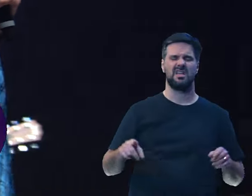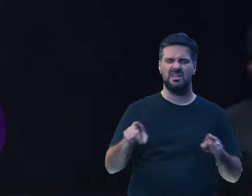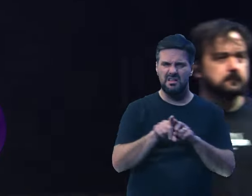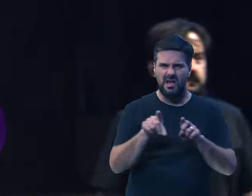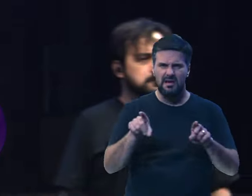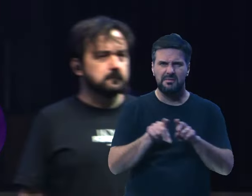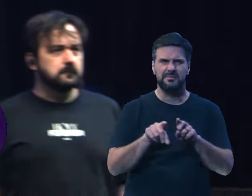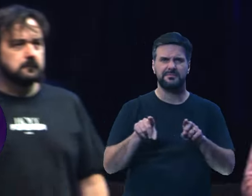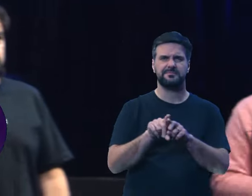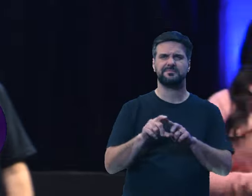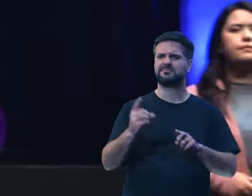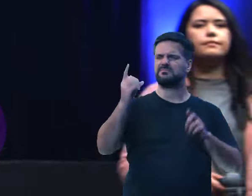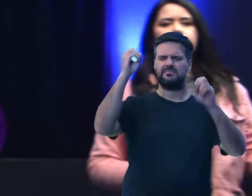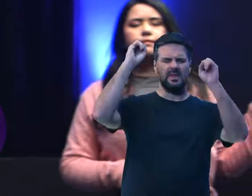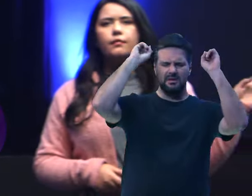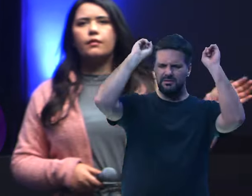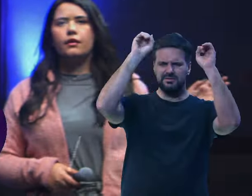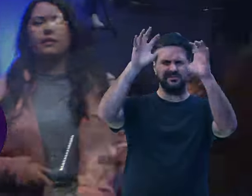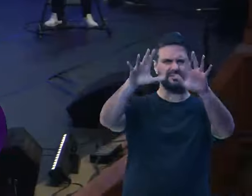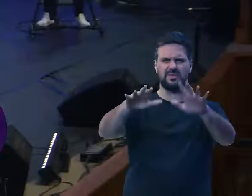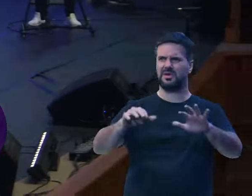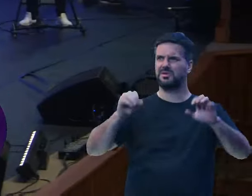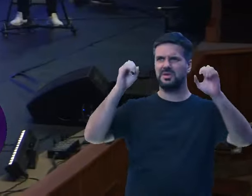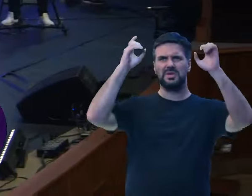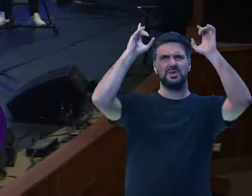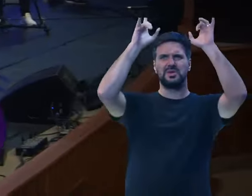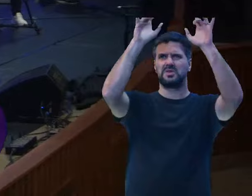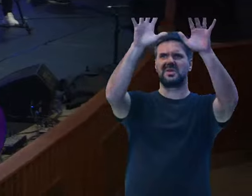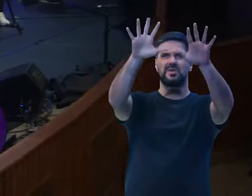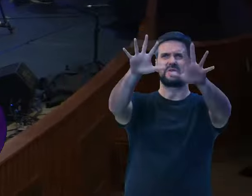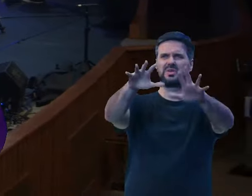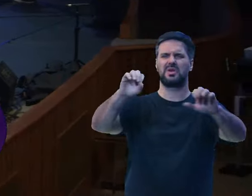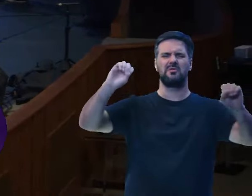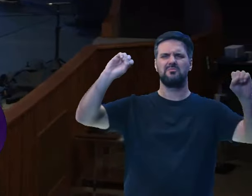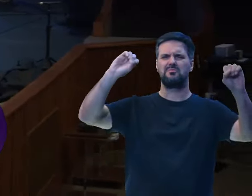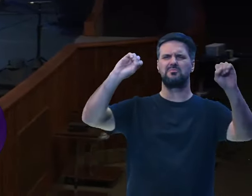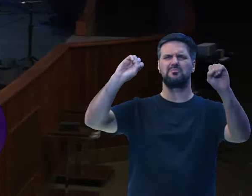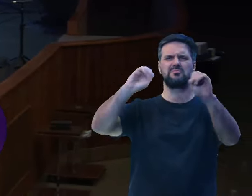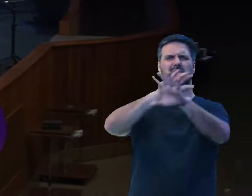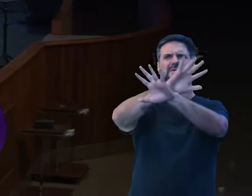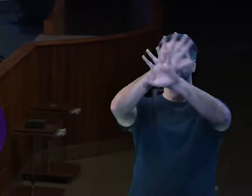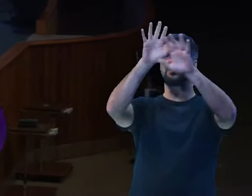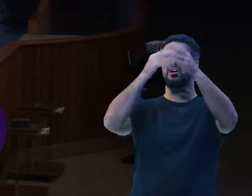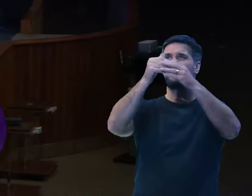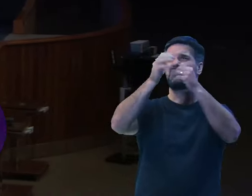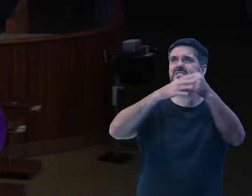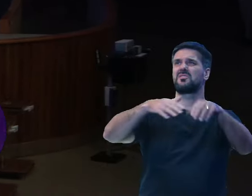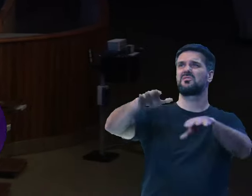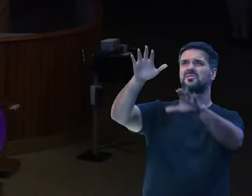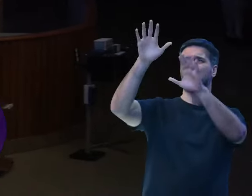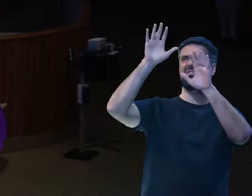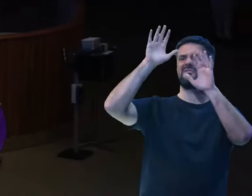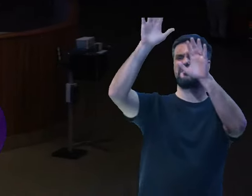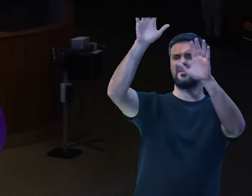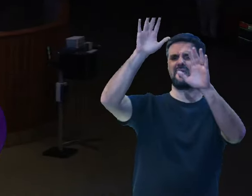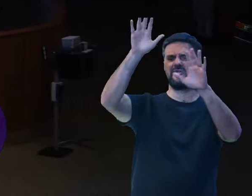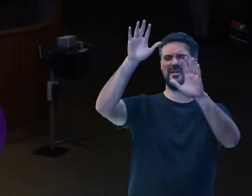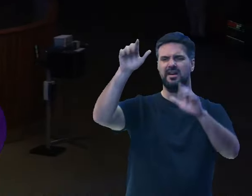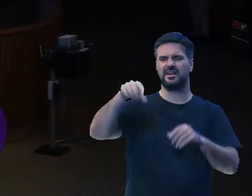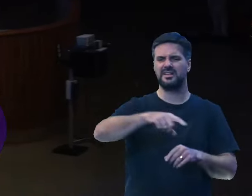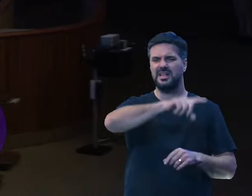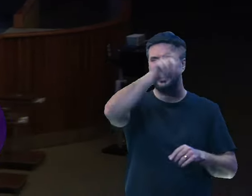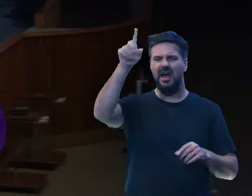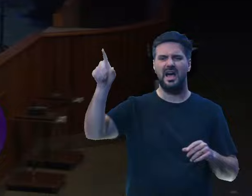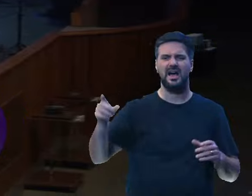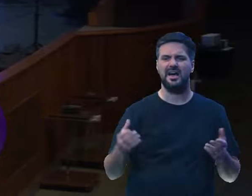Deus te abençoe, filho. Deus te abençoe ali atrás também. Glória a Deus. Tem mais alguém? Levanta bem alto. Deus te abençoe, cara. Deus te abençoe. Deus